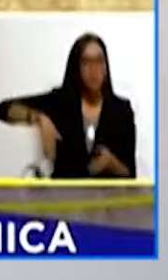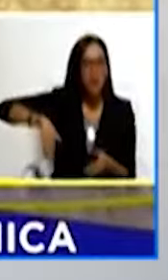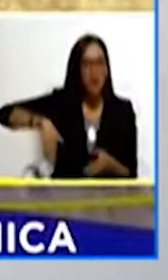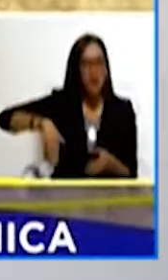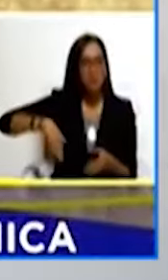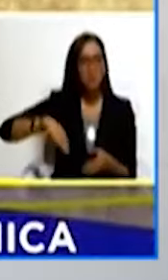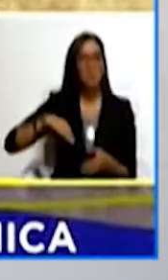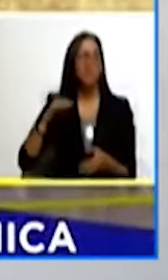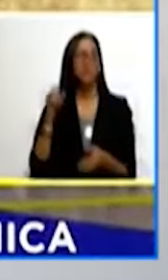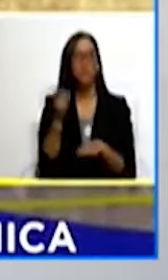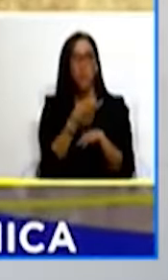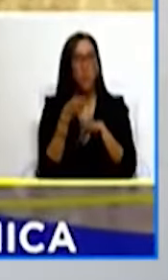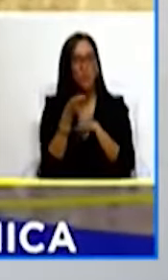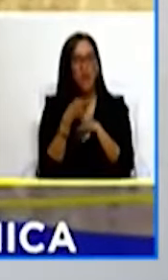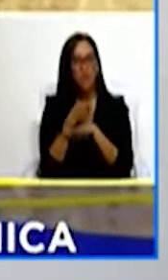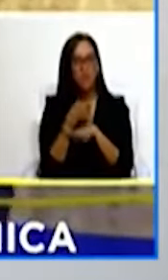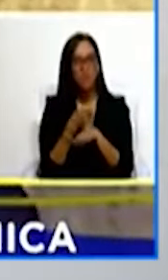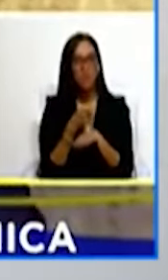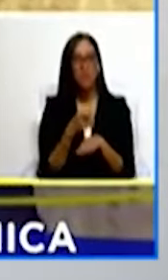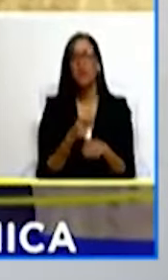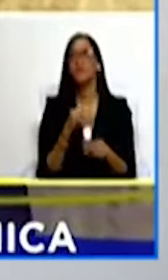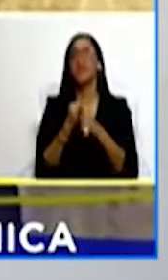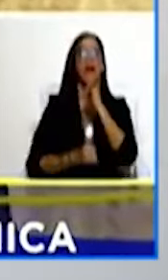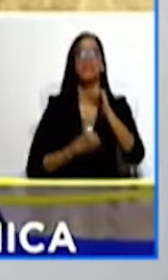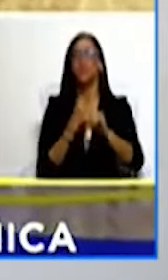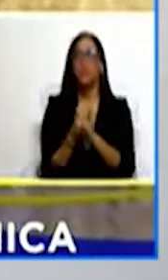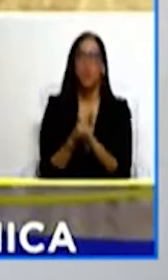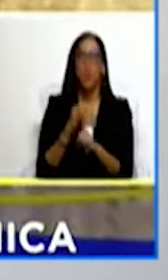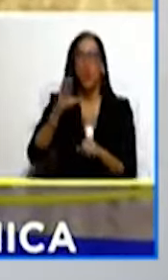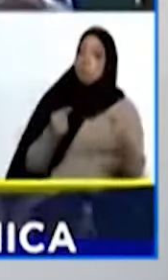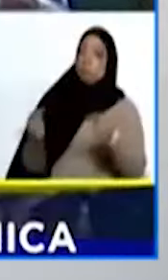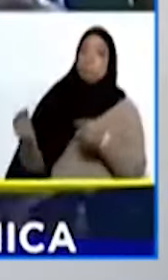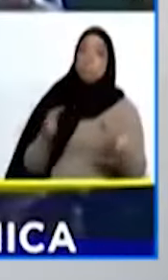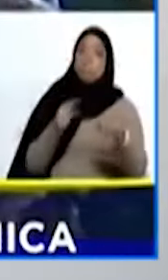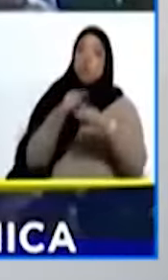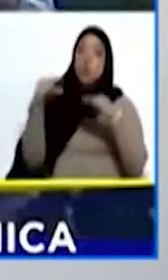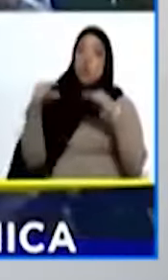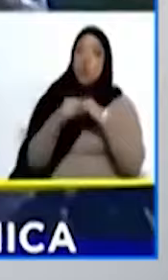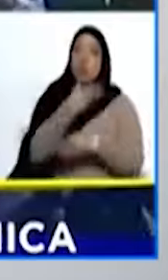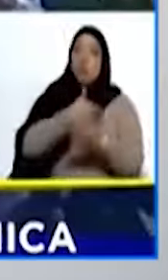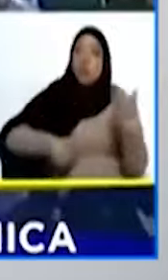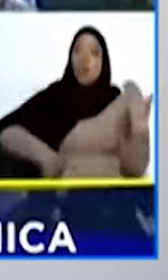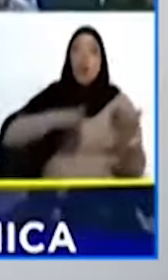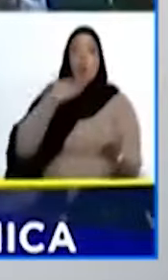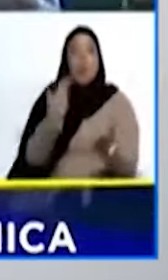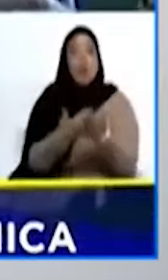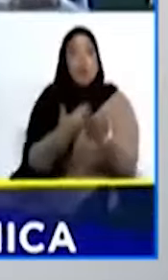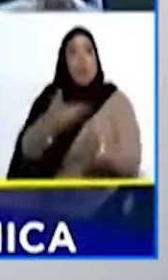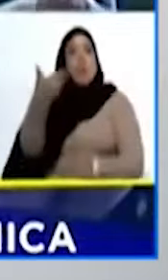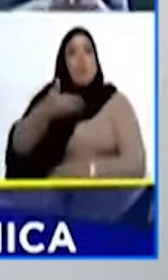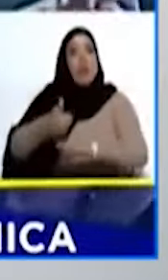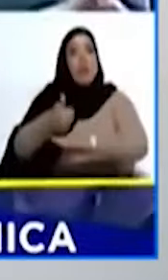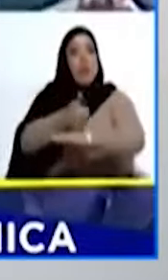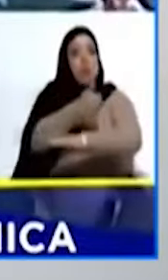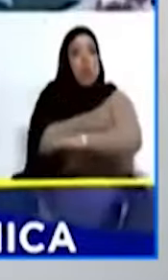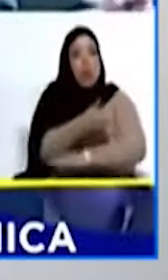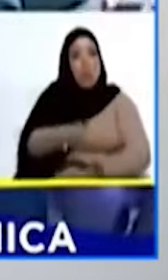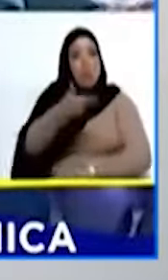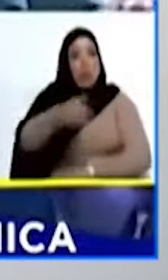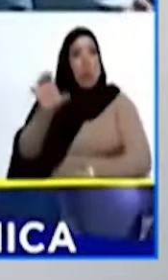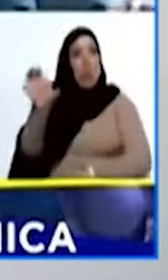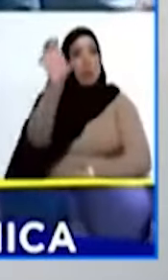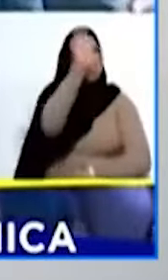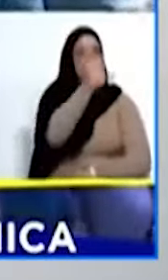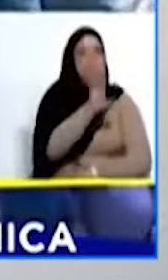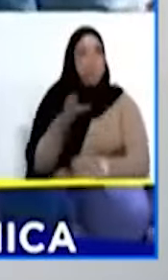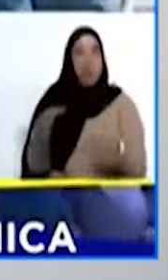lançará a mão dessas alianças no ambiente geopolítico internacional. Penso eu que não há um ambiente bélico,